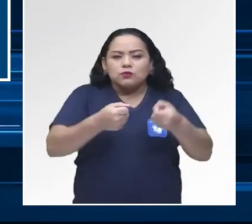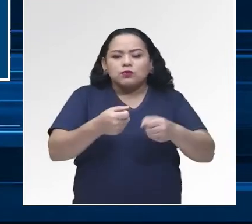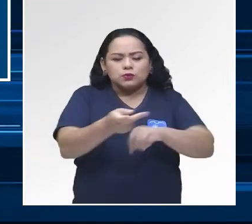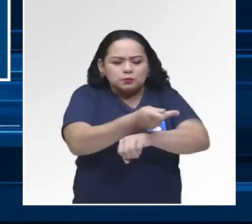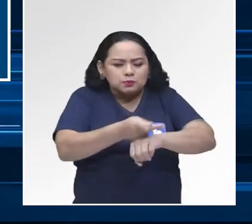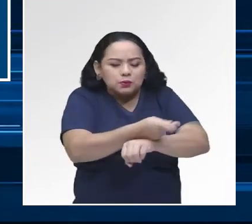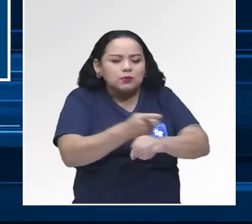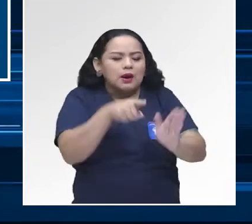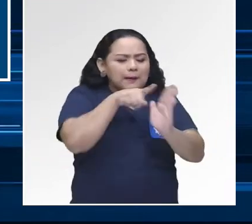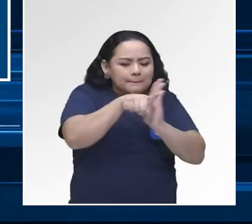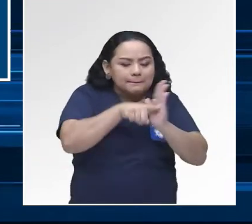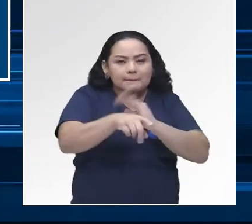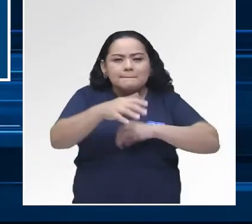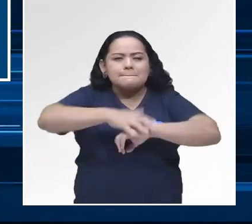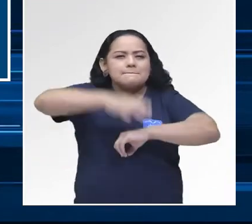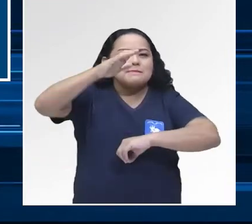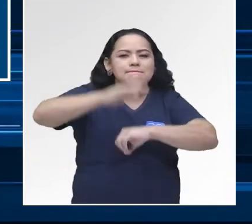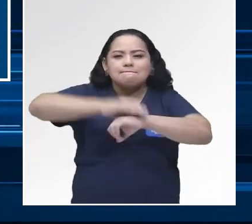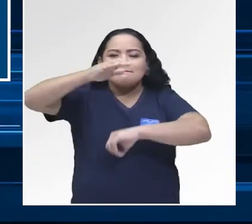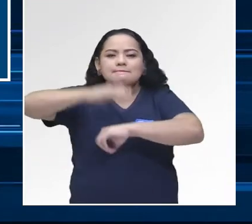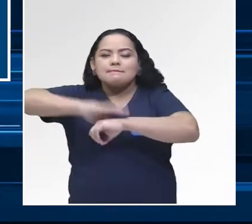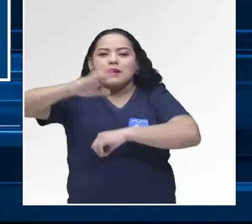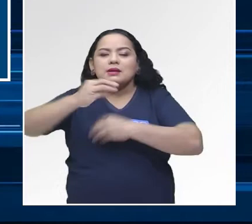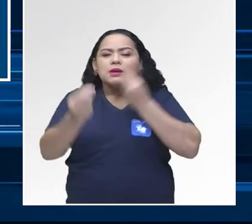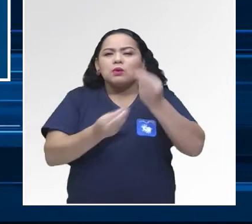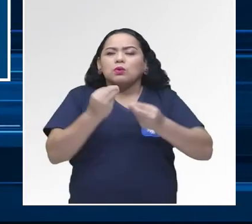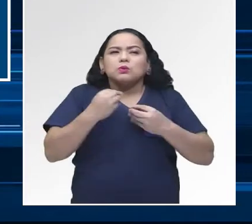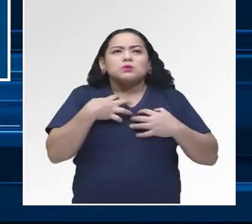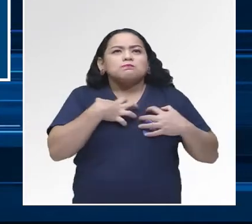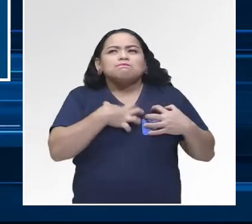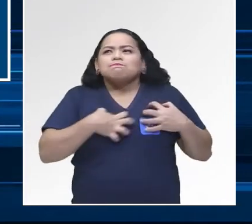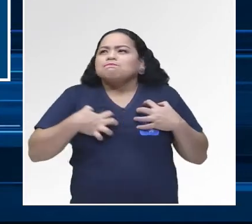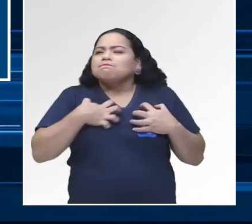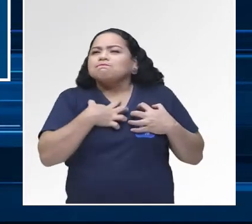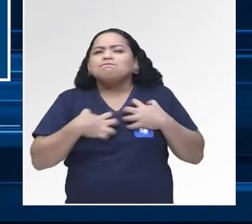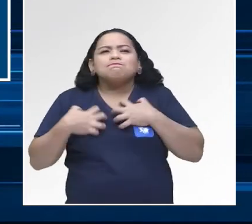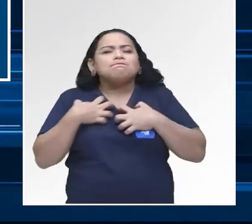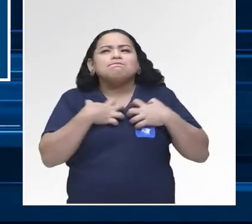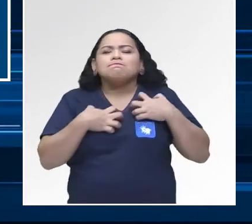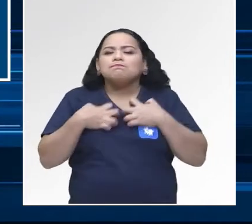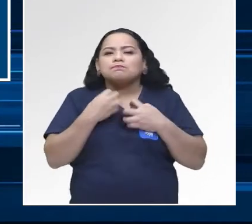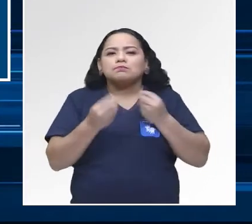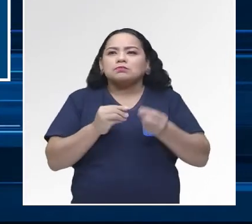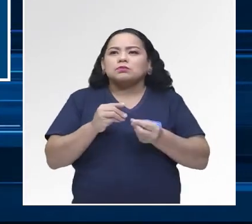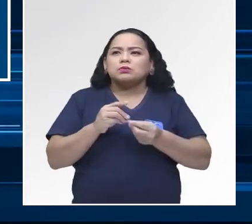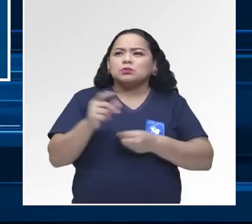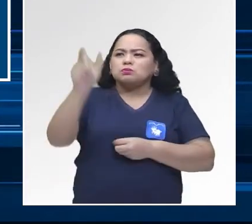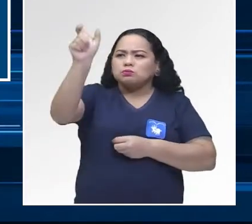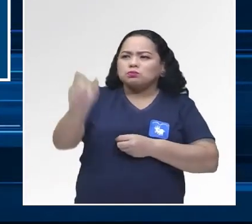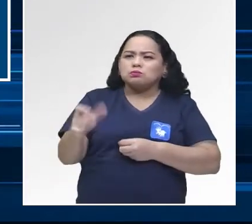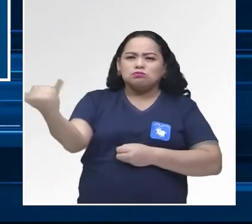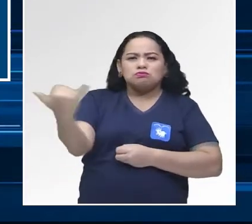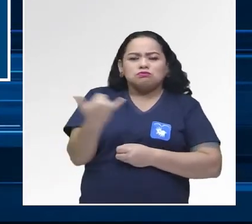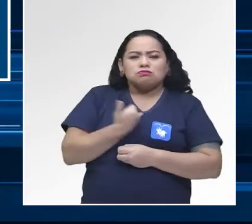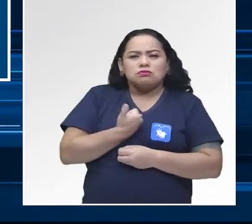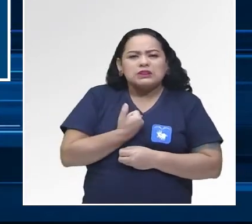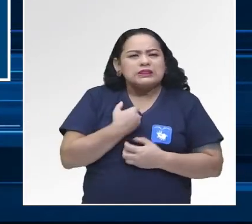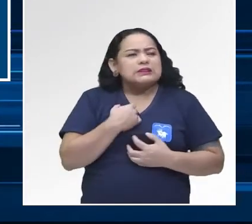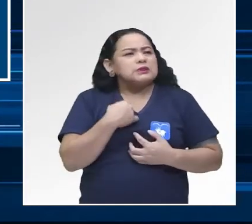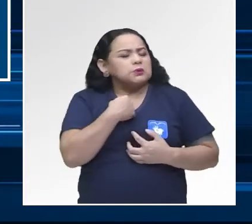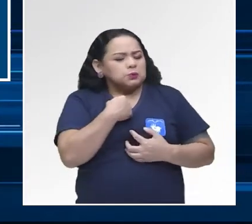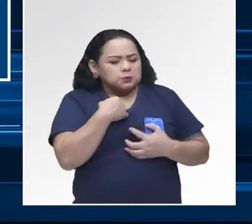né? Então, algo me inquieta. Alguém fala uma coisa, me inquieta,